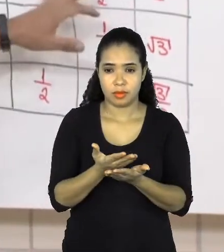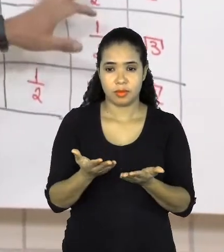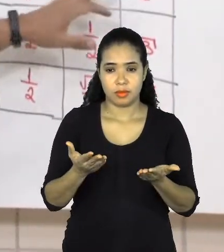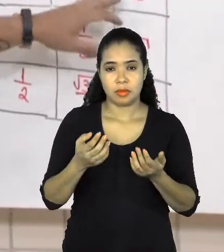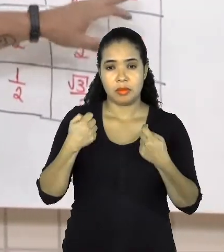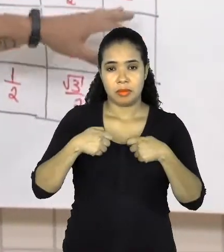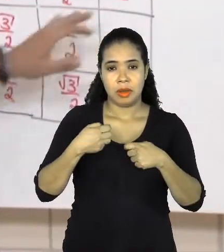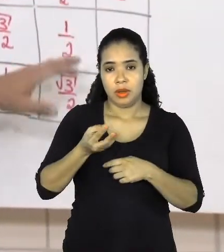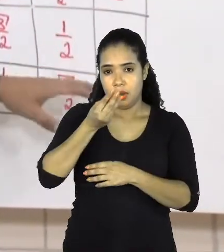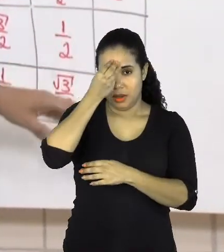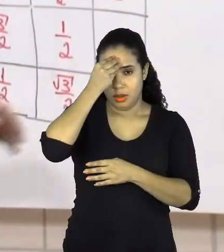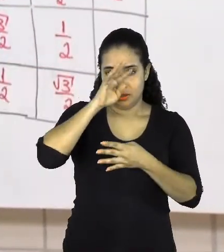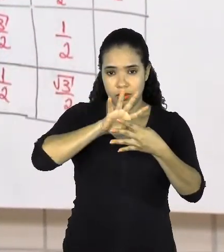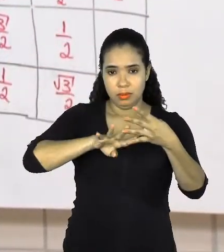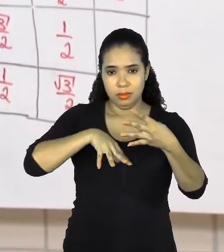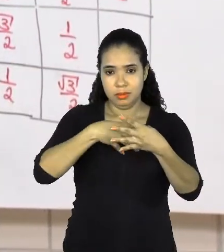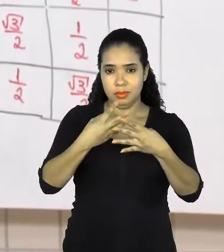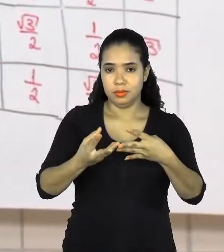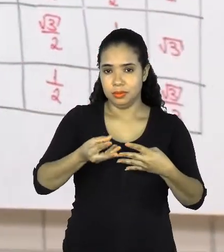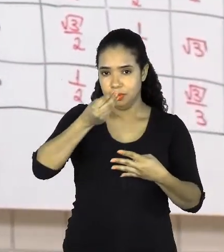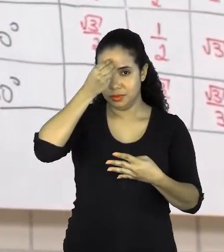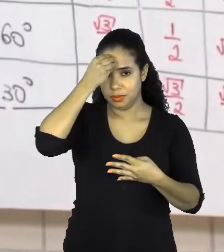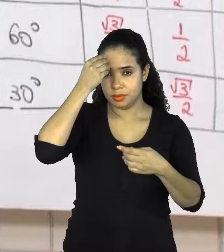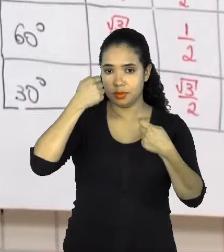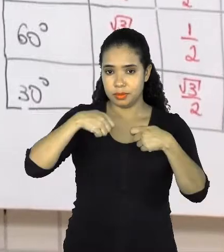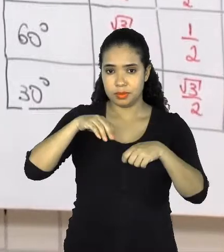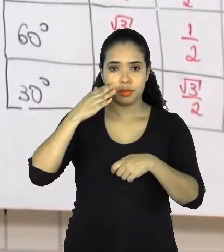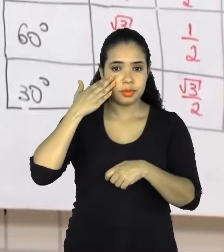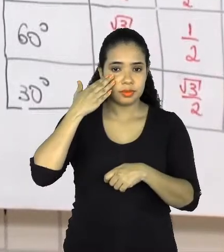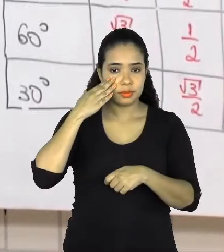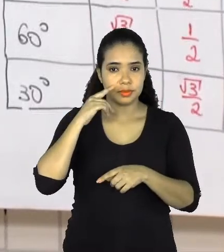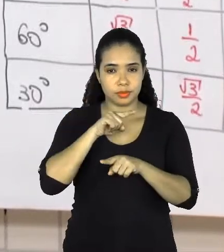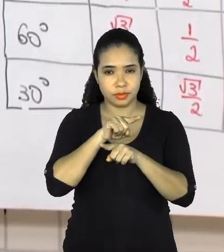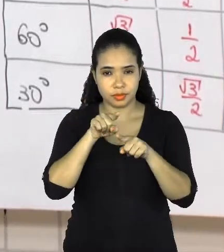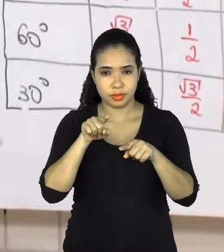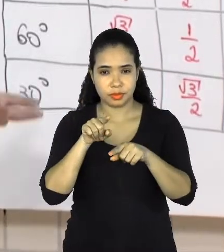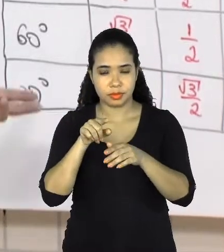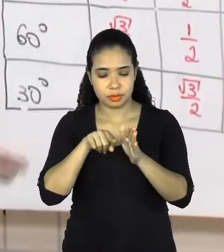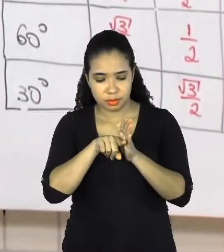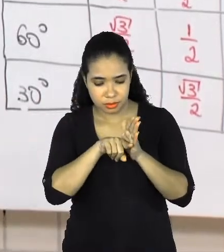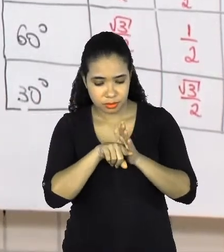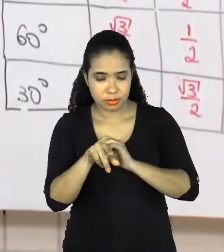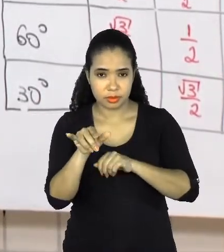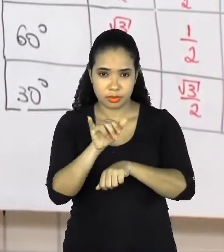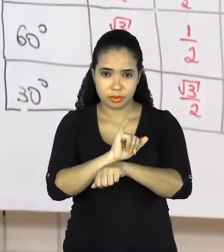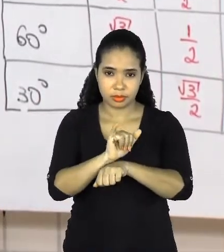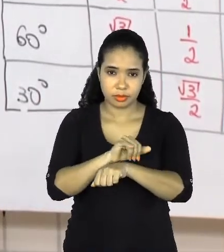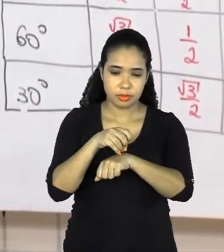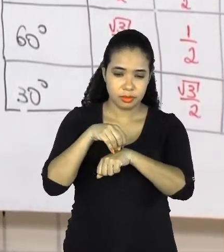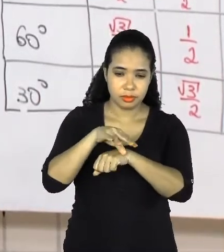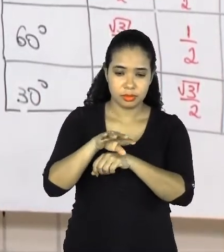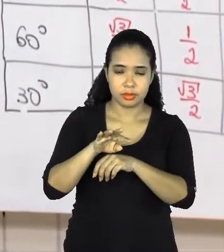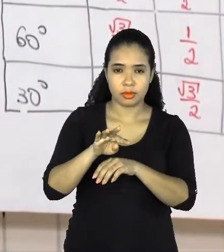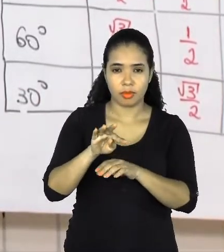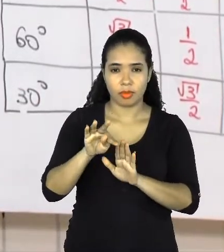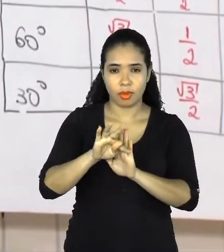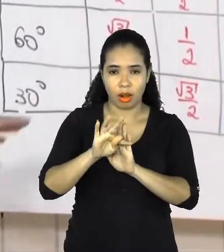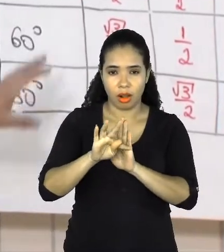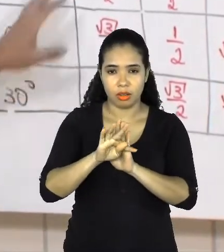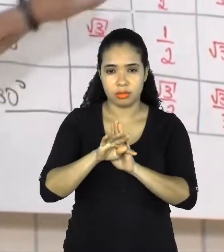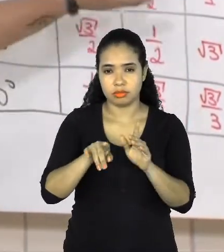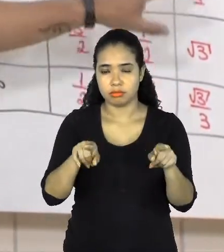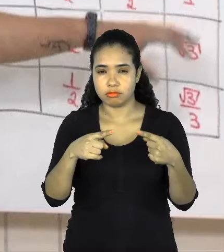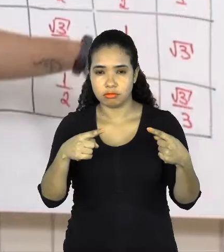saber desses números. Se você dá uma olhadazinha no YouTube, você vai ver algumas técnicas, algumas dicas, algumas musiquinhas, para que